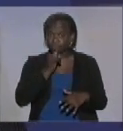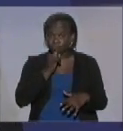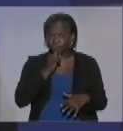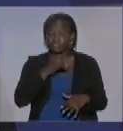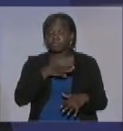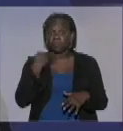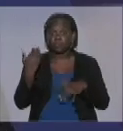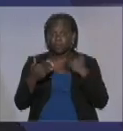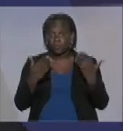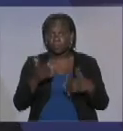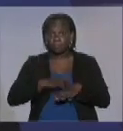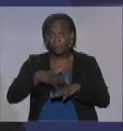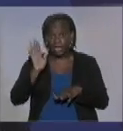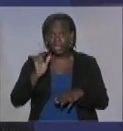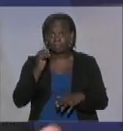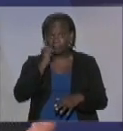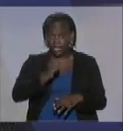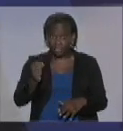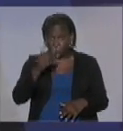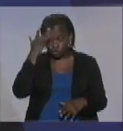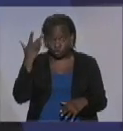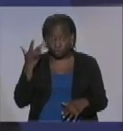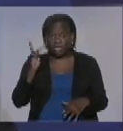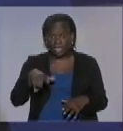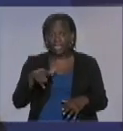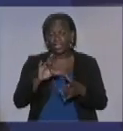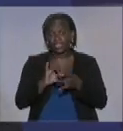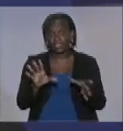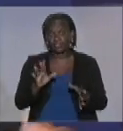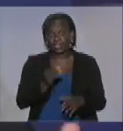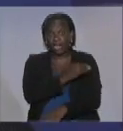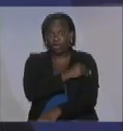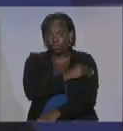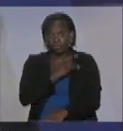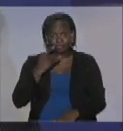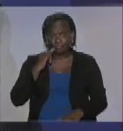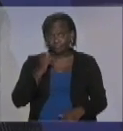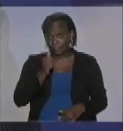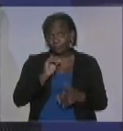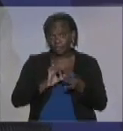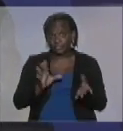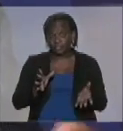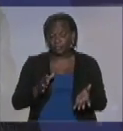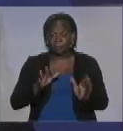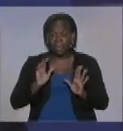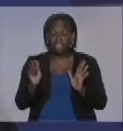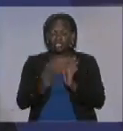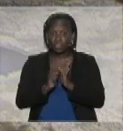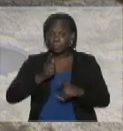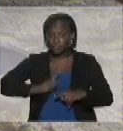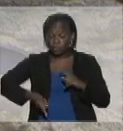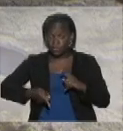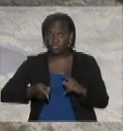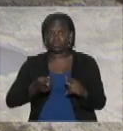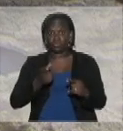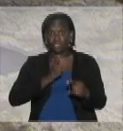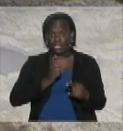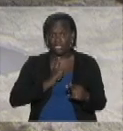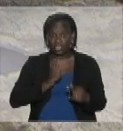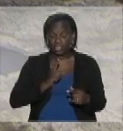exemplo, a droga que mais mata ela é lícita, é o álcool, né? E a gente precisa mostrar isso para a sociedade. As drogas ilícitas, claro, já